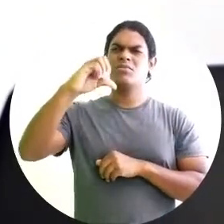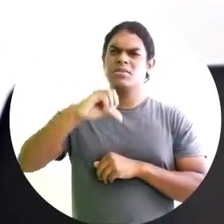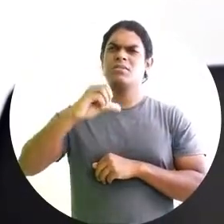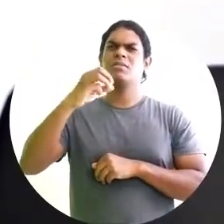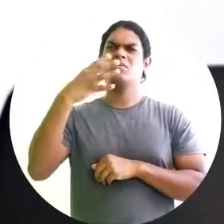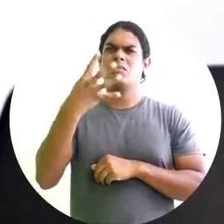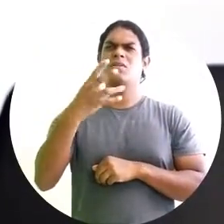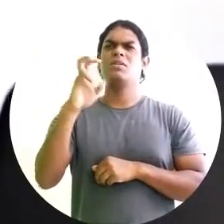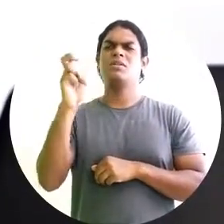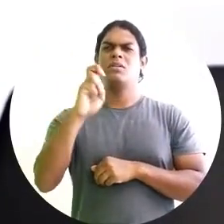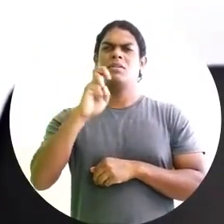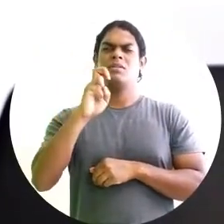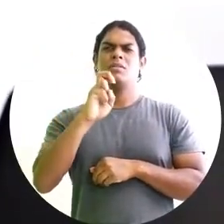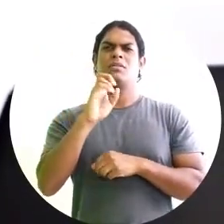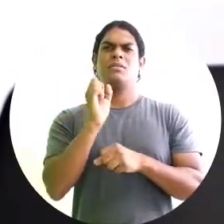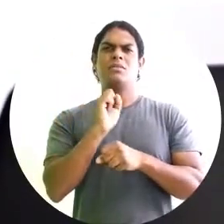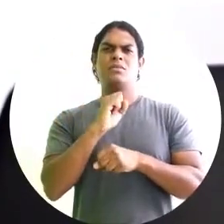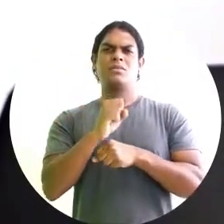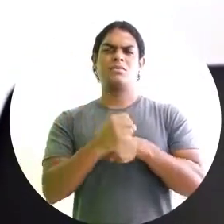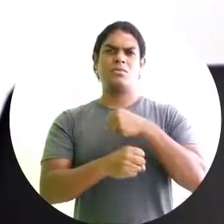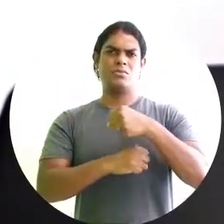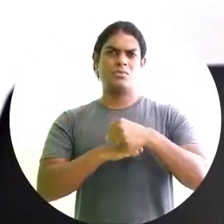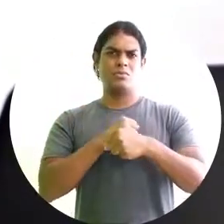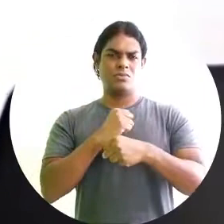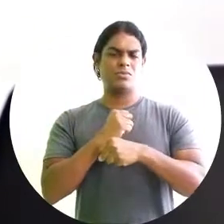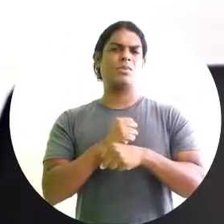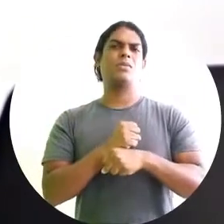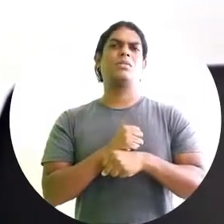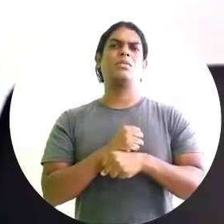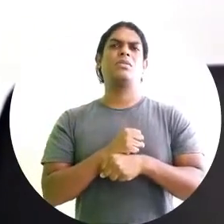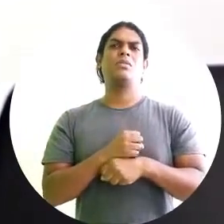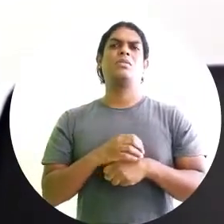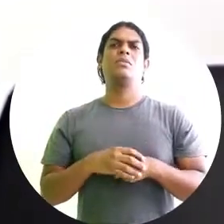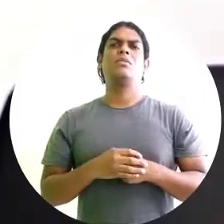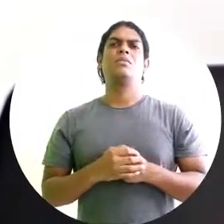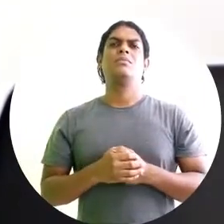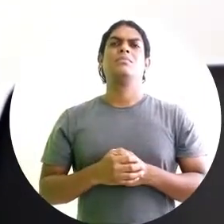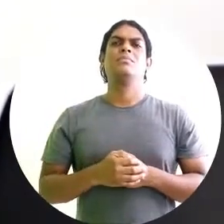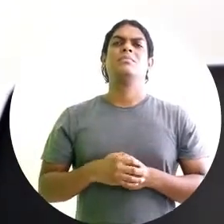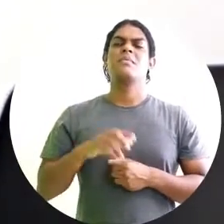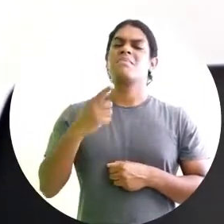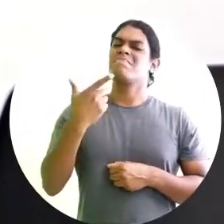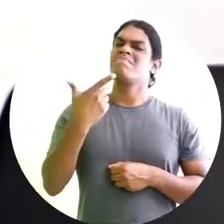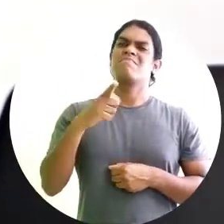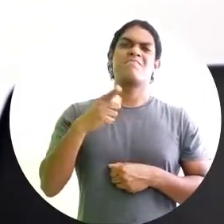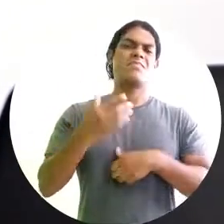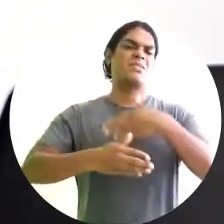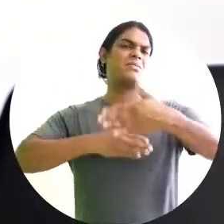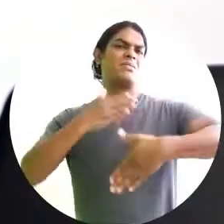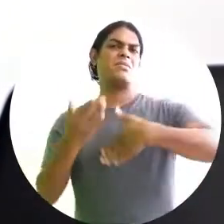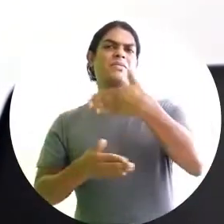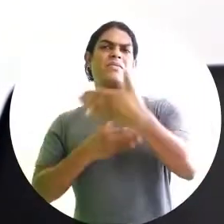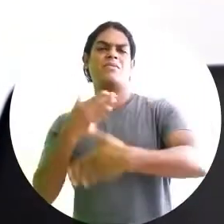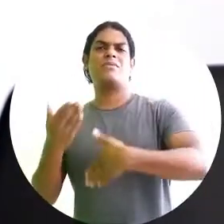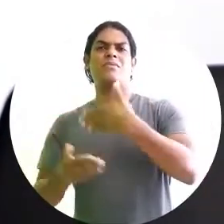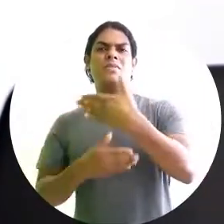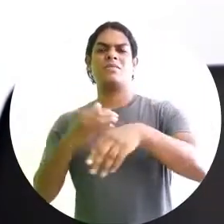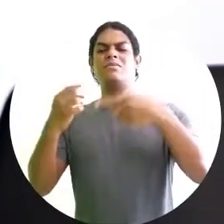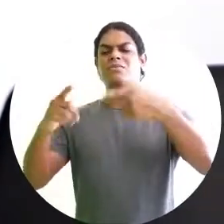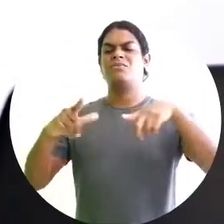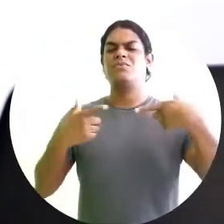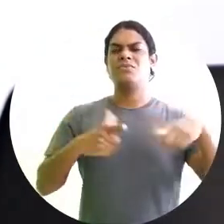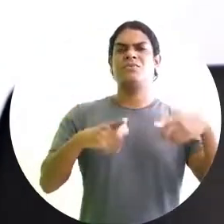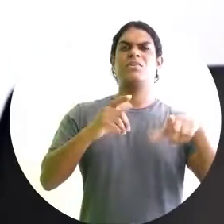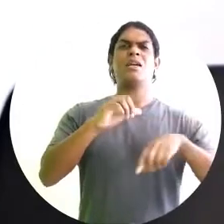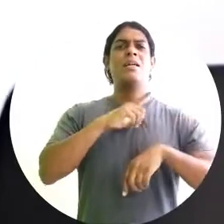de 1945. Ela é muito protetiva e ela não segue o mesmo sentido de desenvolvimento